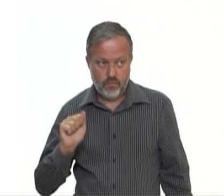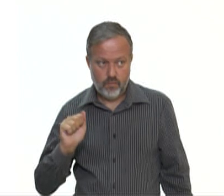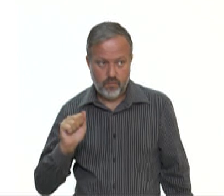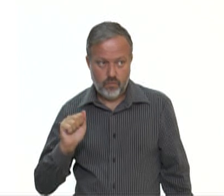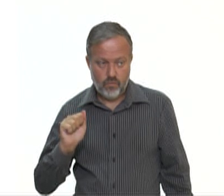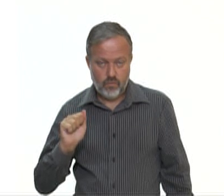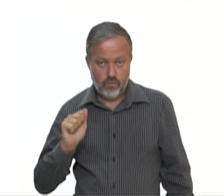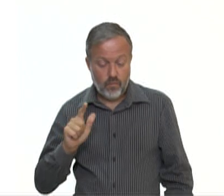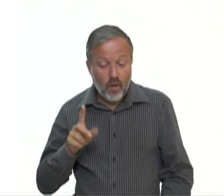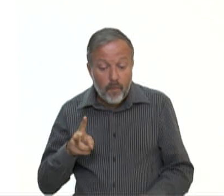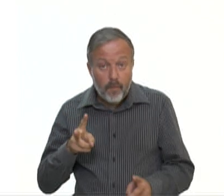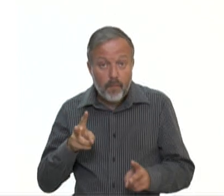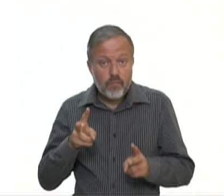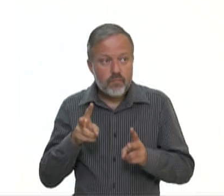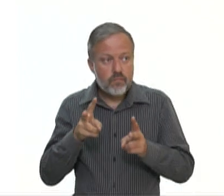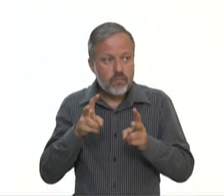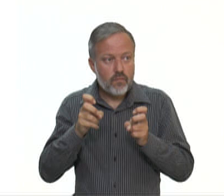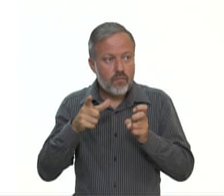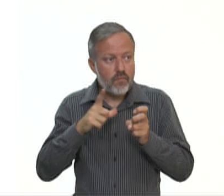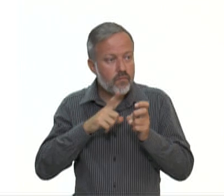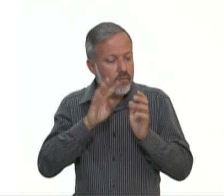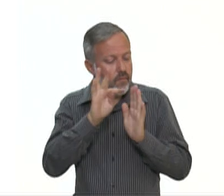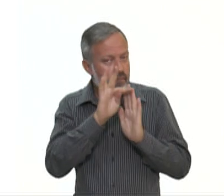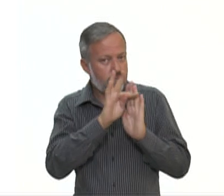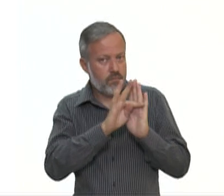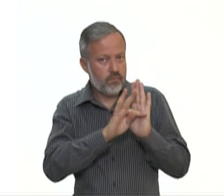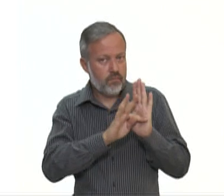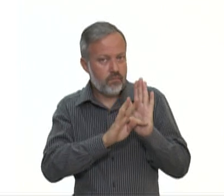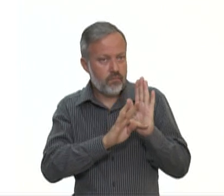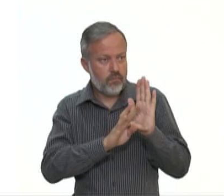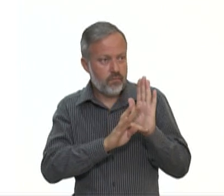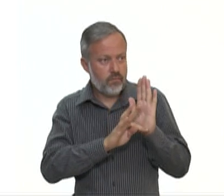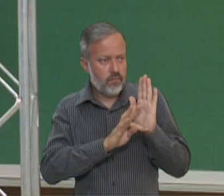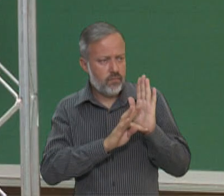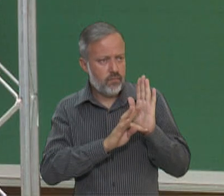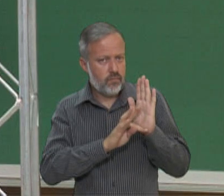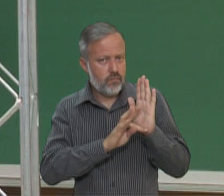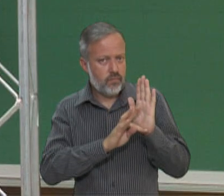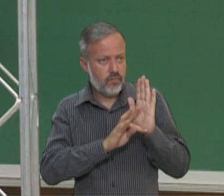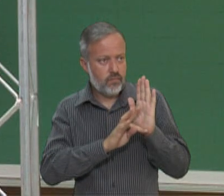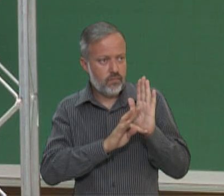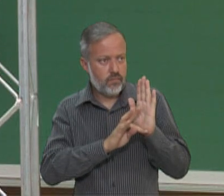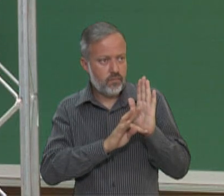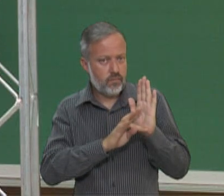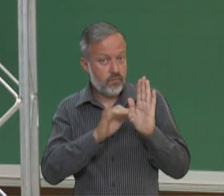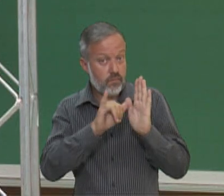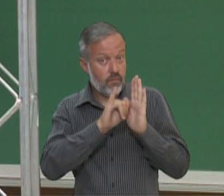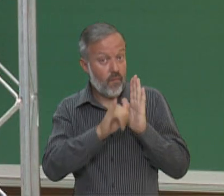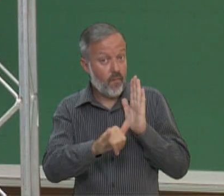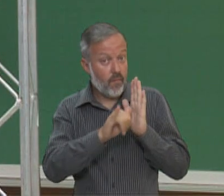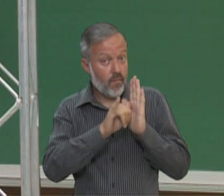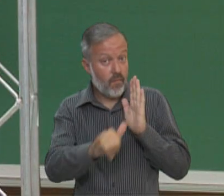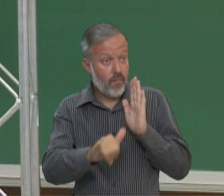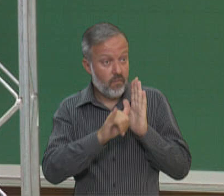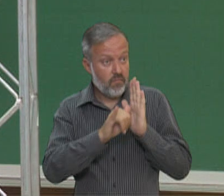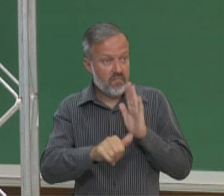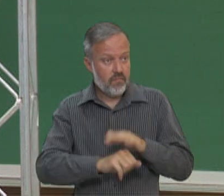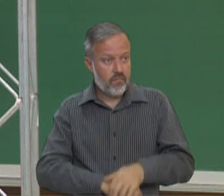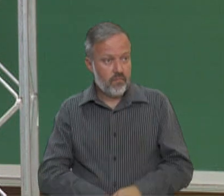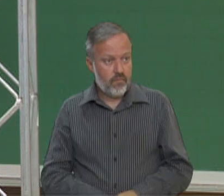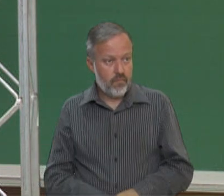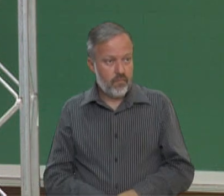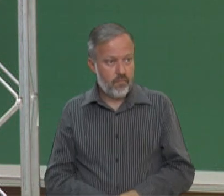identitário possível quanto a um texto. Então, não é um texto personificado, tá? É um texto informativo.